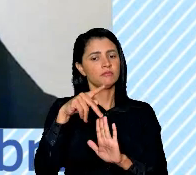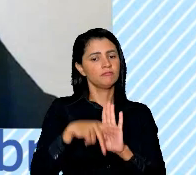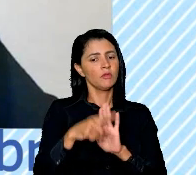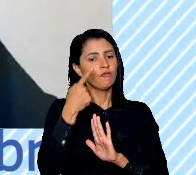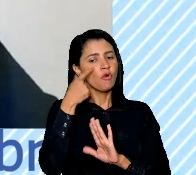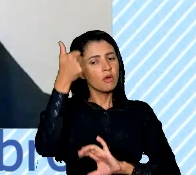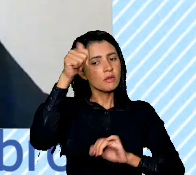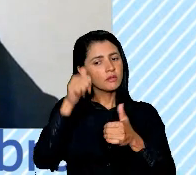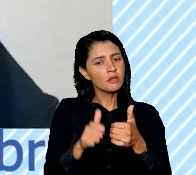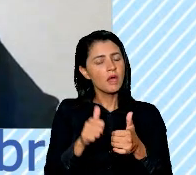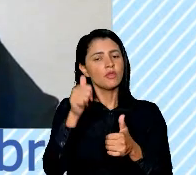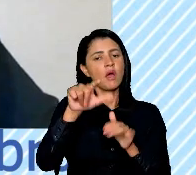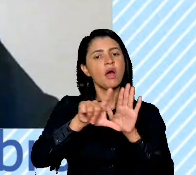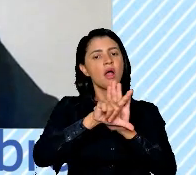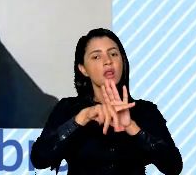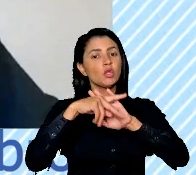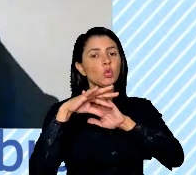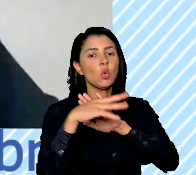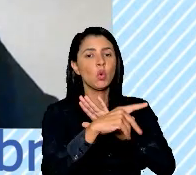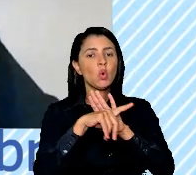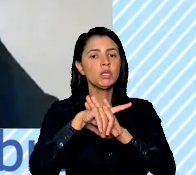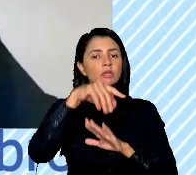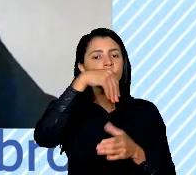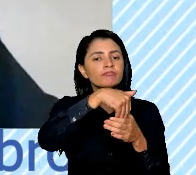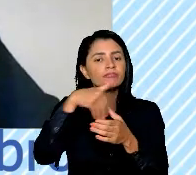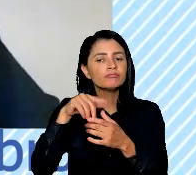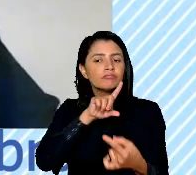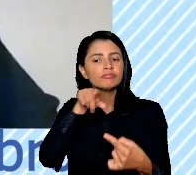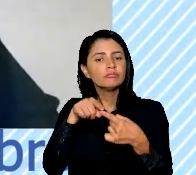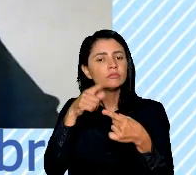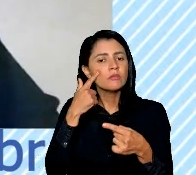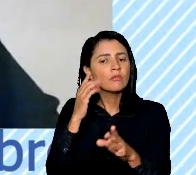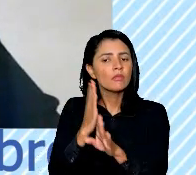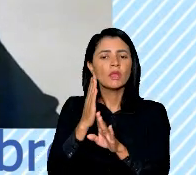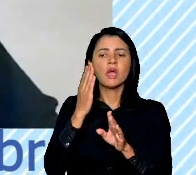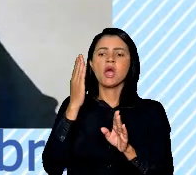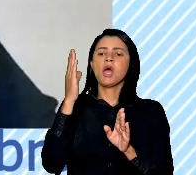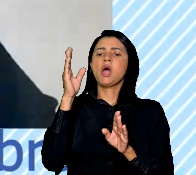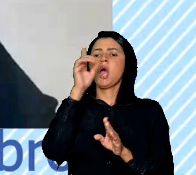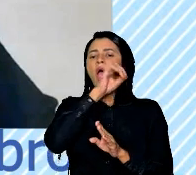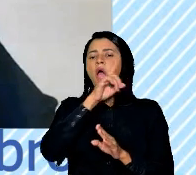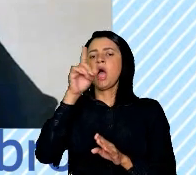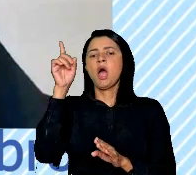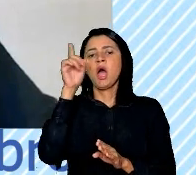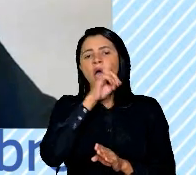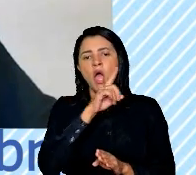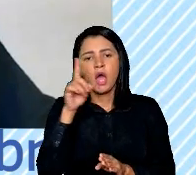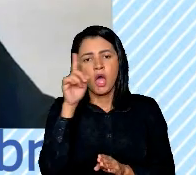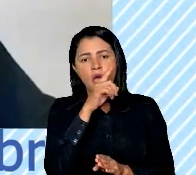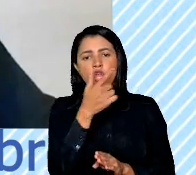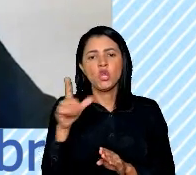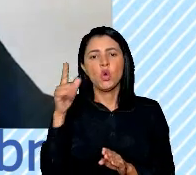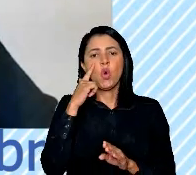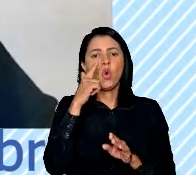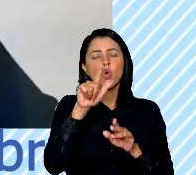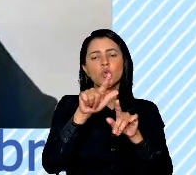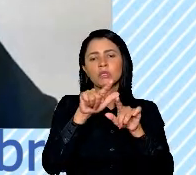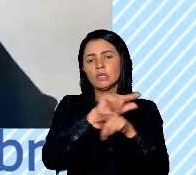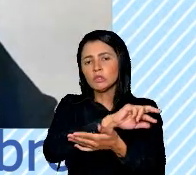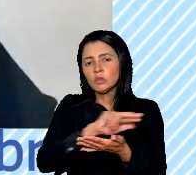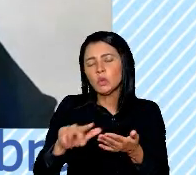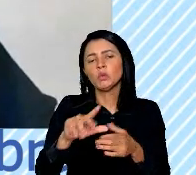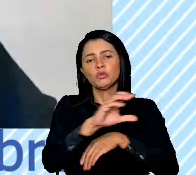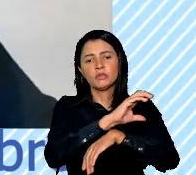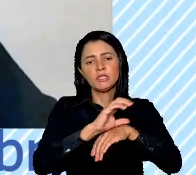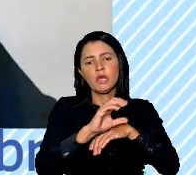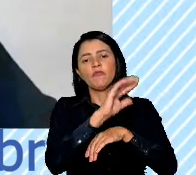leis eleitorais, com o objetivo de identificar inconsistência entre as leis eleitorais e outros diplomas, como Constituição